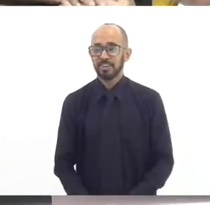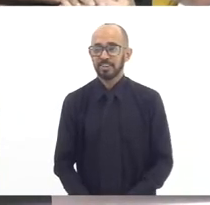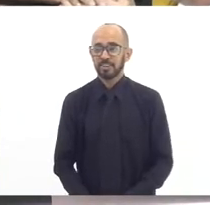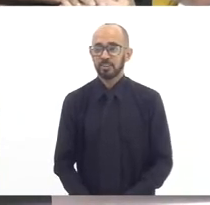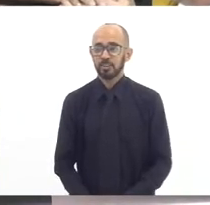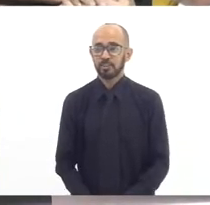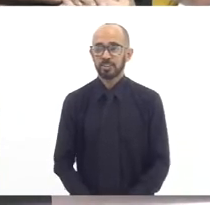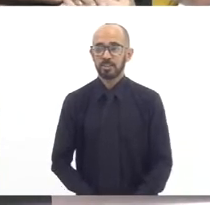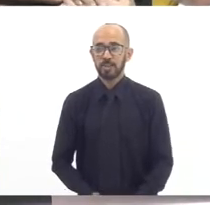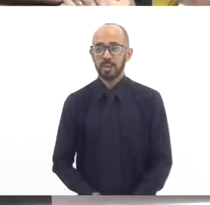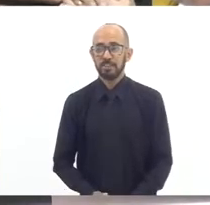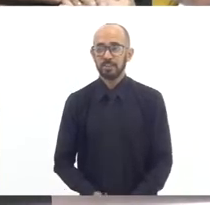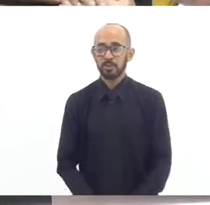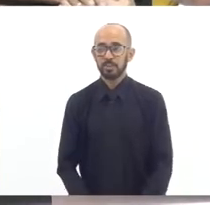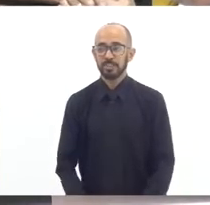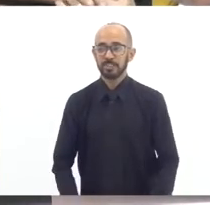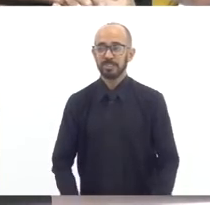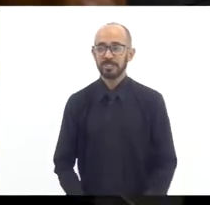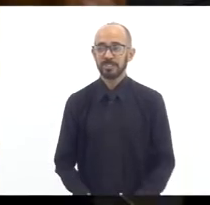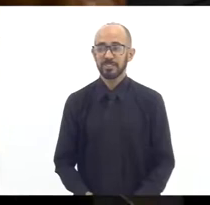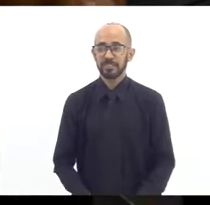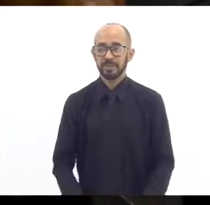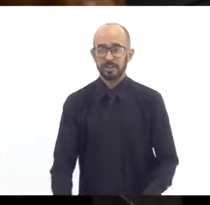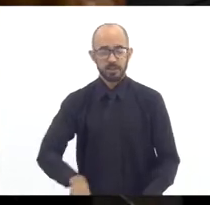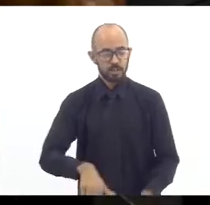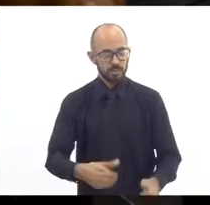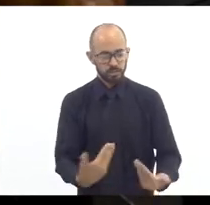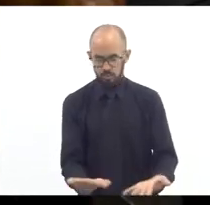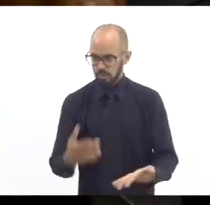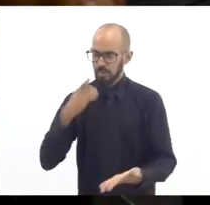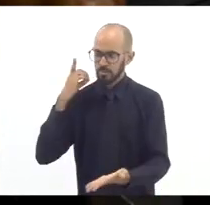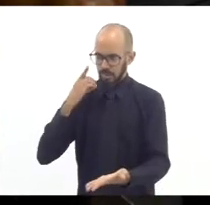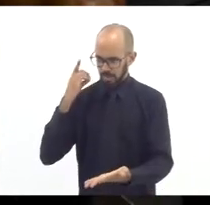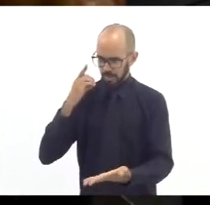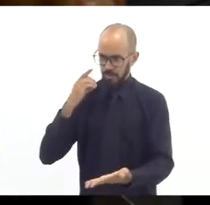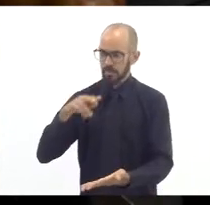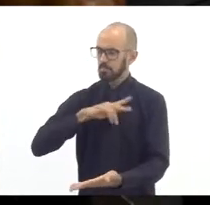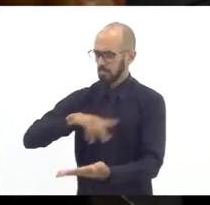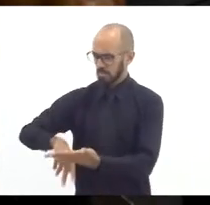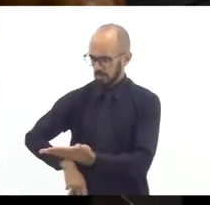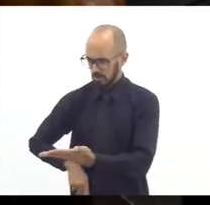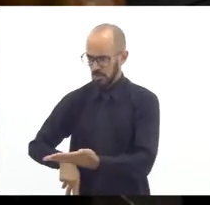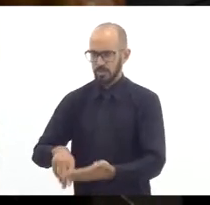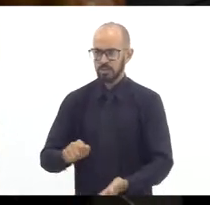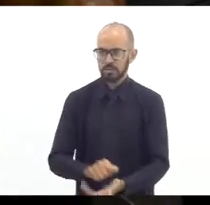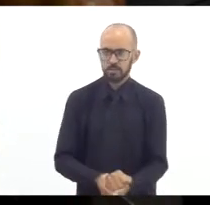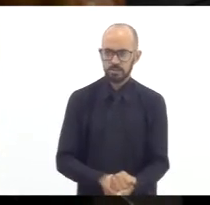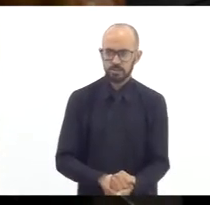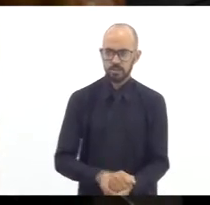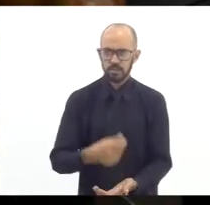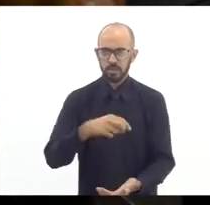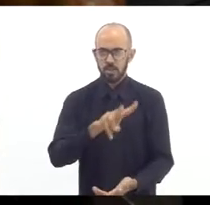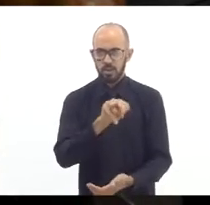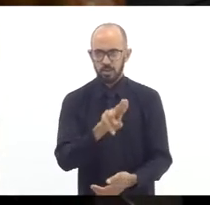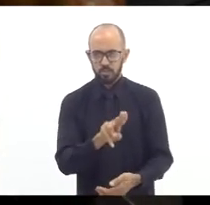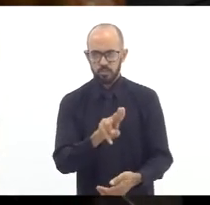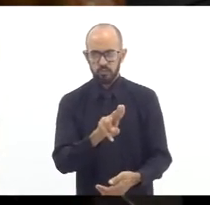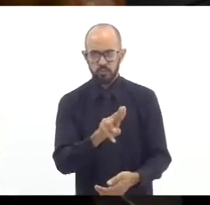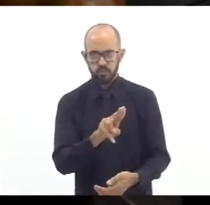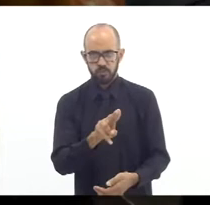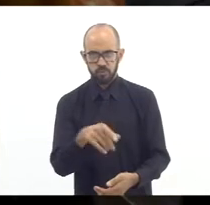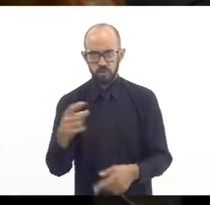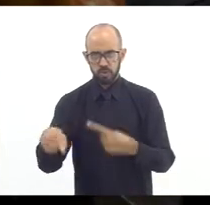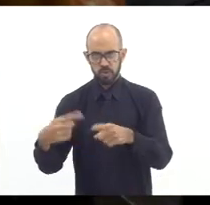Bom, deputada, presidente, eu vou retornar aqui às questões que a senhora